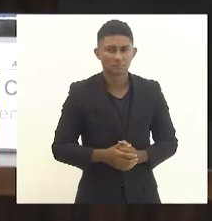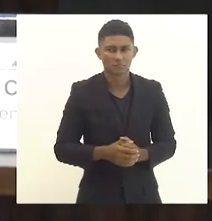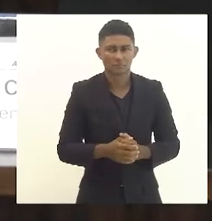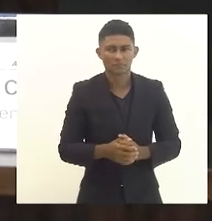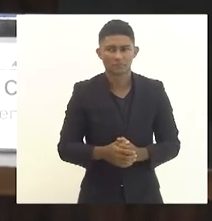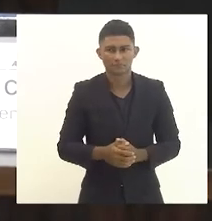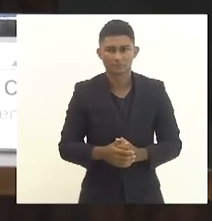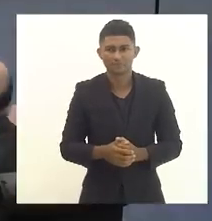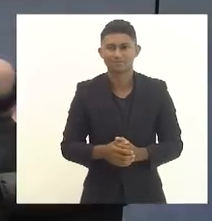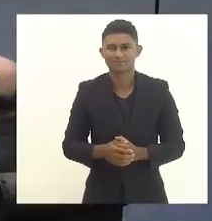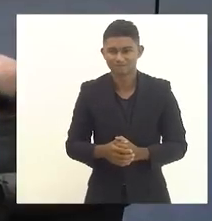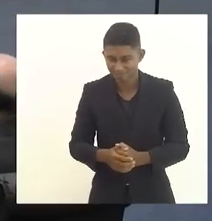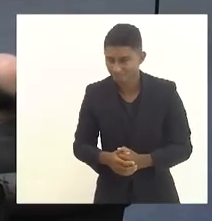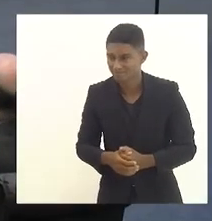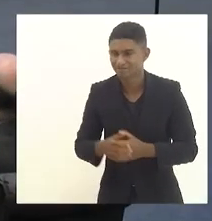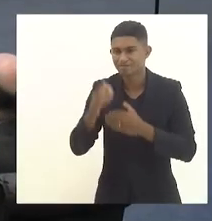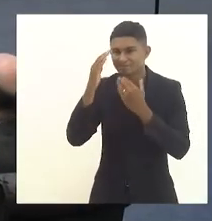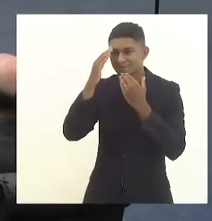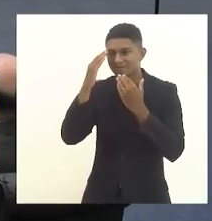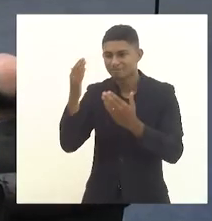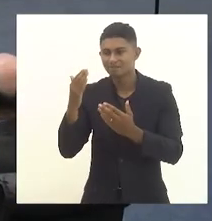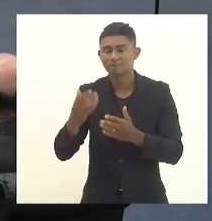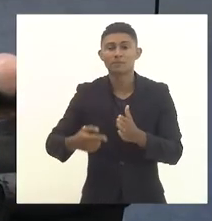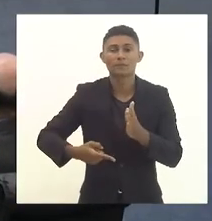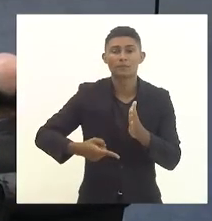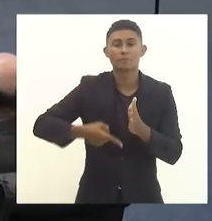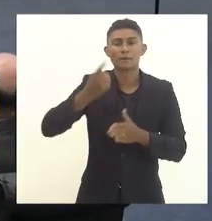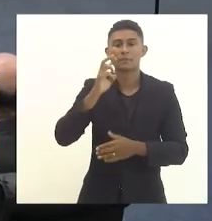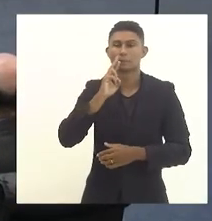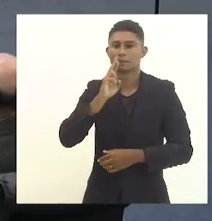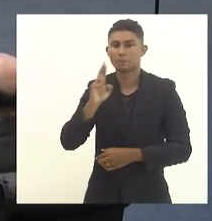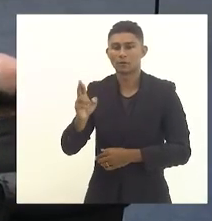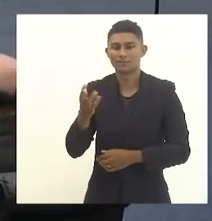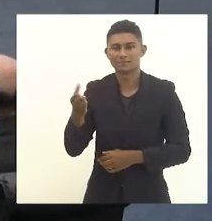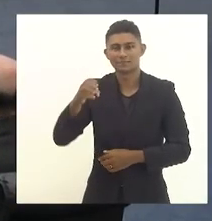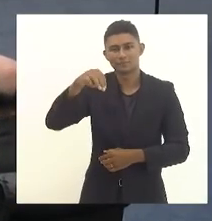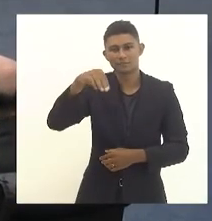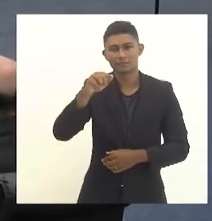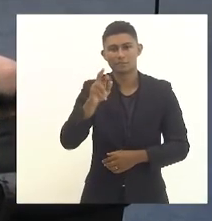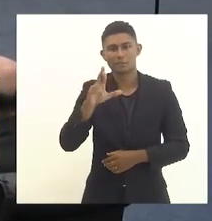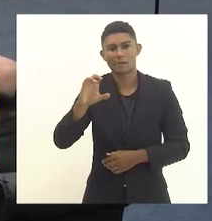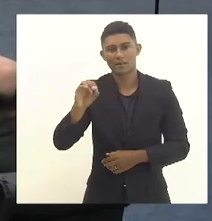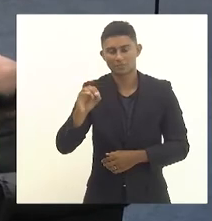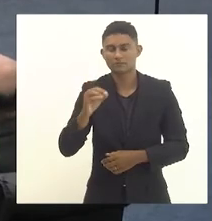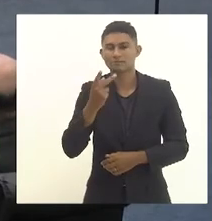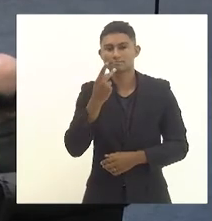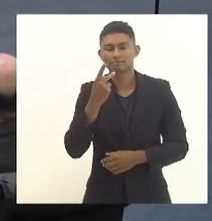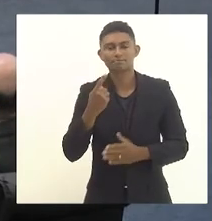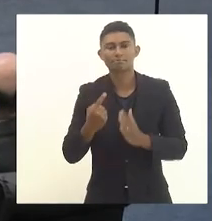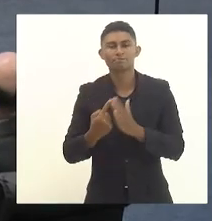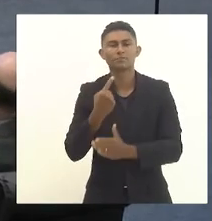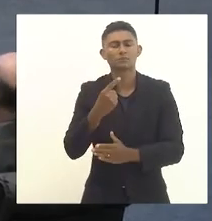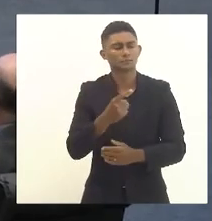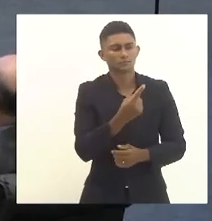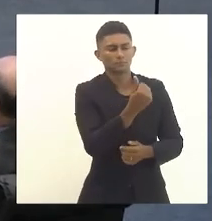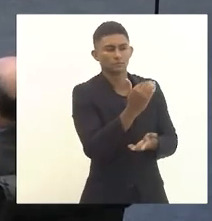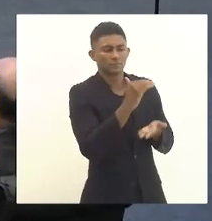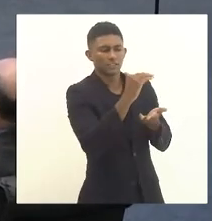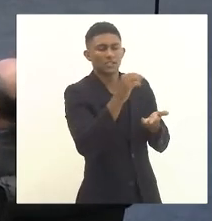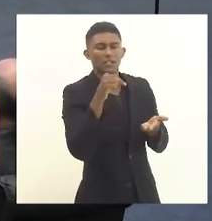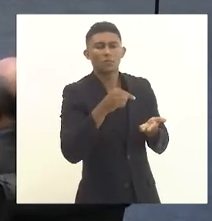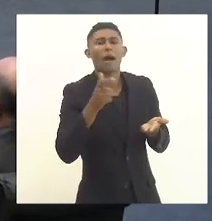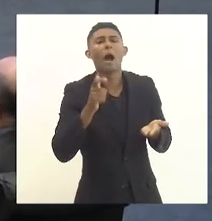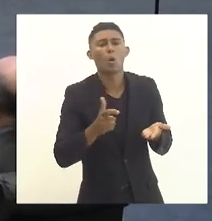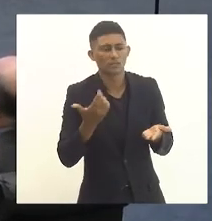Obrigado, deputado. Primeiro, respondendo ao Márcio Patuschi, né, de onde virá o recurso aqui para a expansão